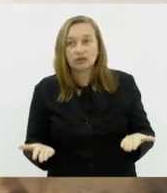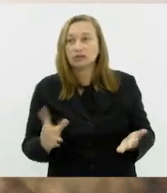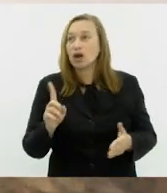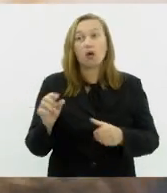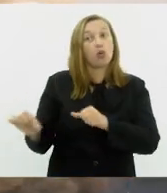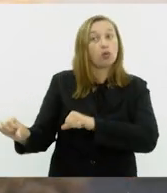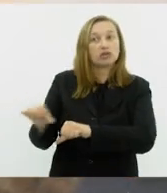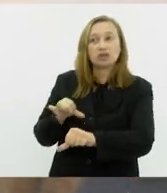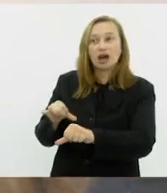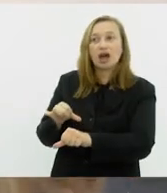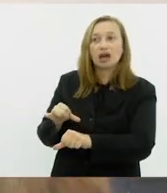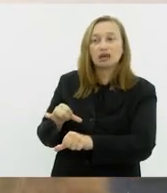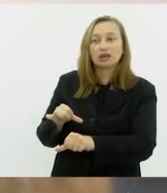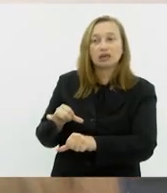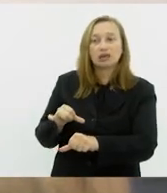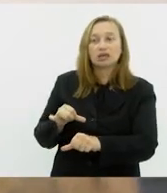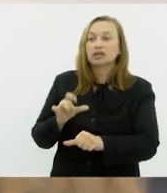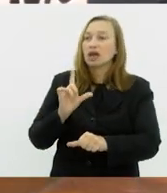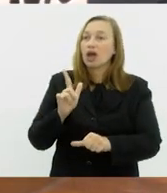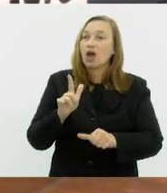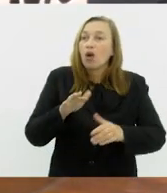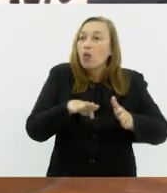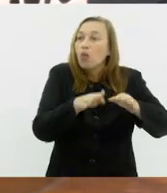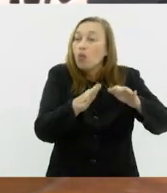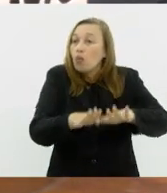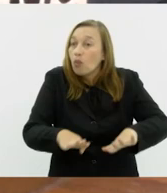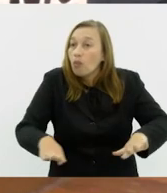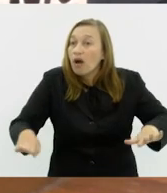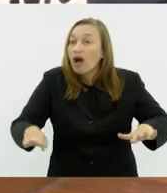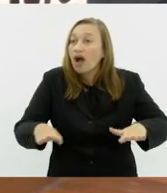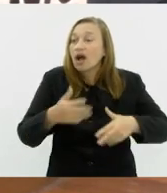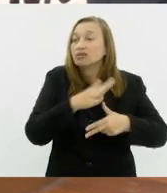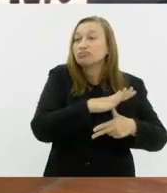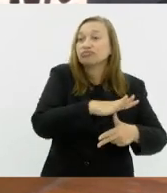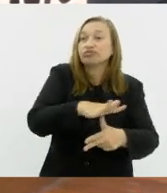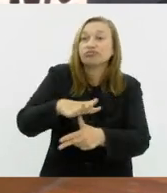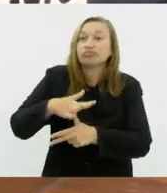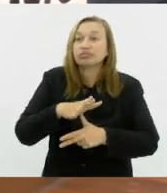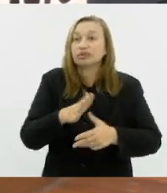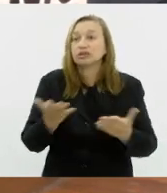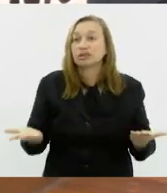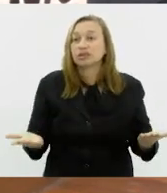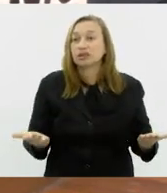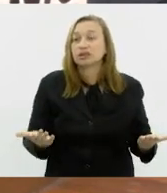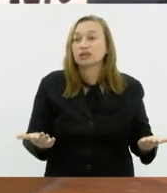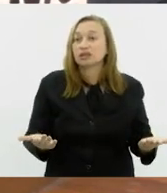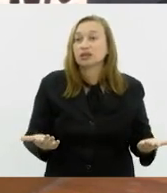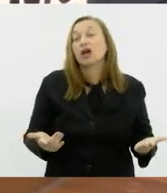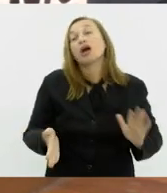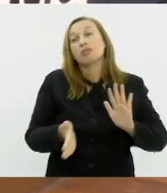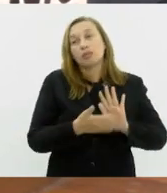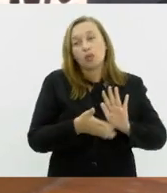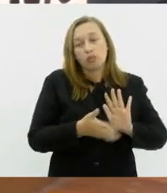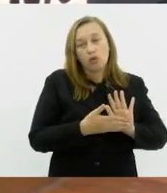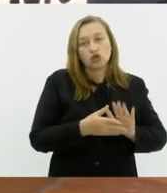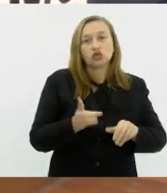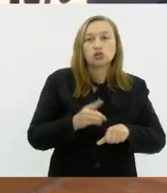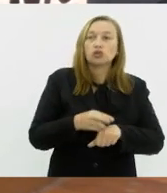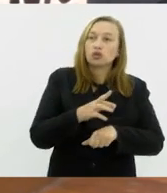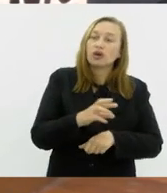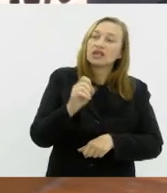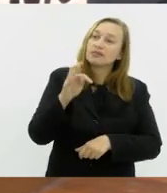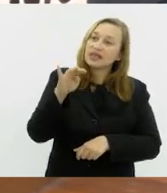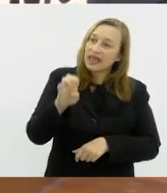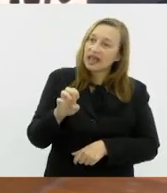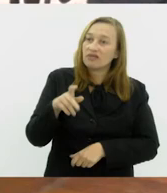mas, pera, é passar pelo mar, por exemplo. Espera um pouquinho. Brigadeiro, mas, por exemplo, uma das propostas que o doutor Spinelli